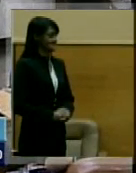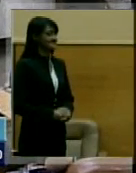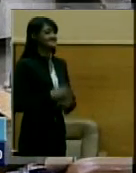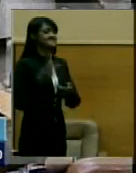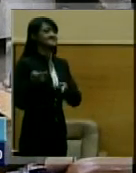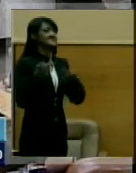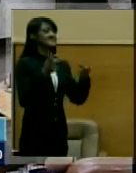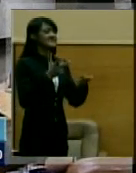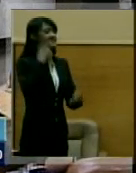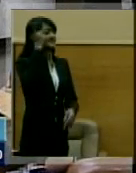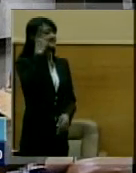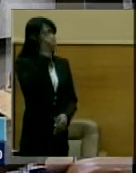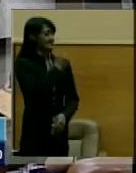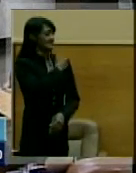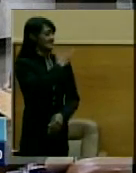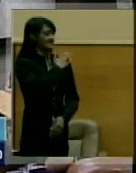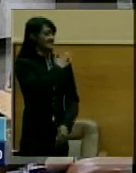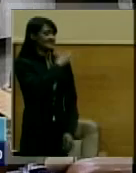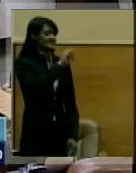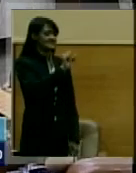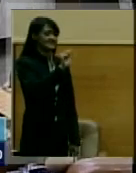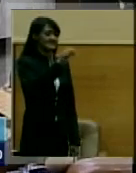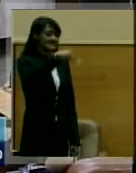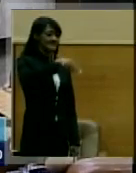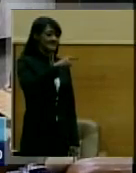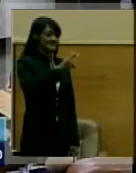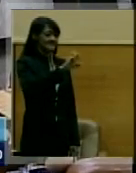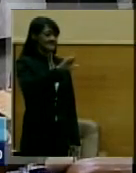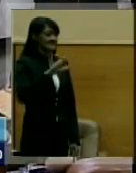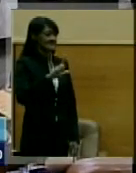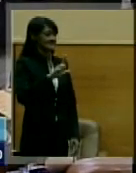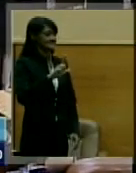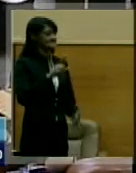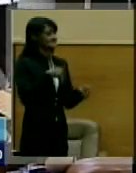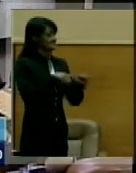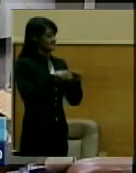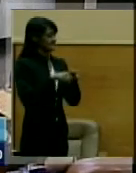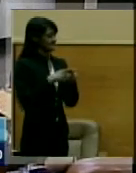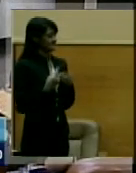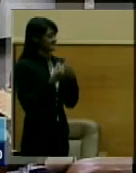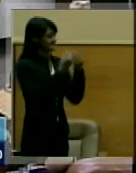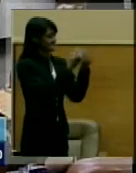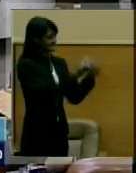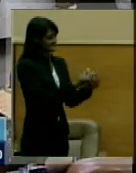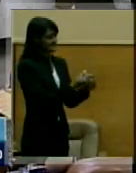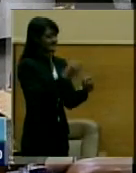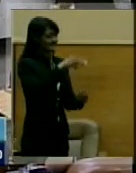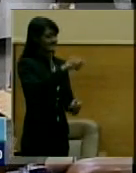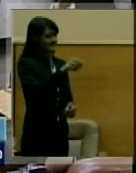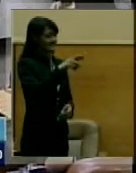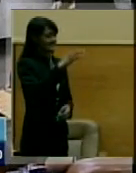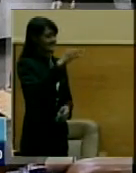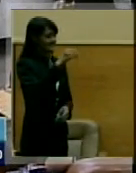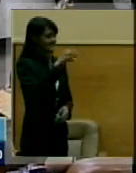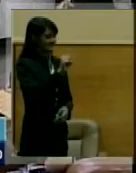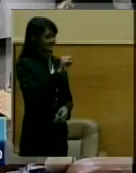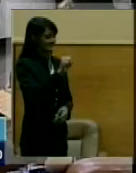Convido o deputado Capitão Samuel para fazer entrega ao homenageado Marcos Henrique Santos.